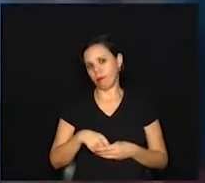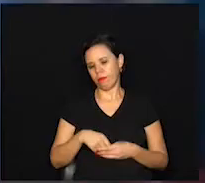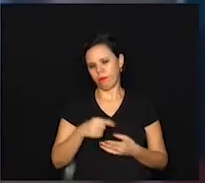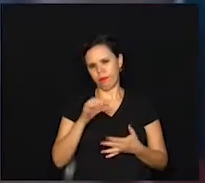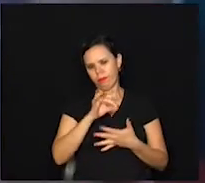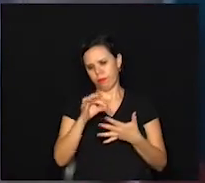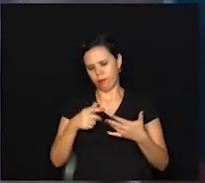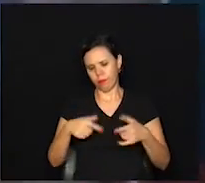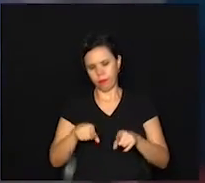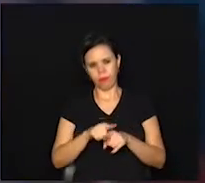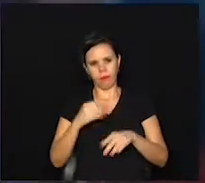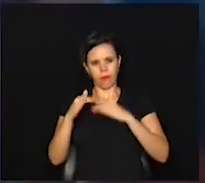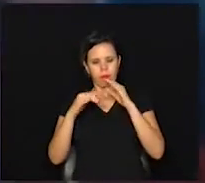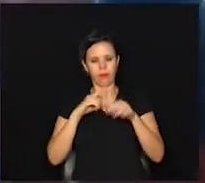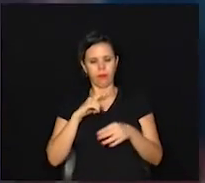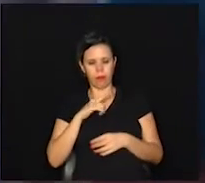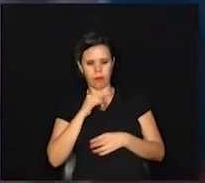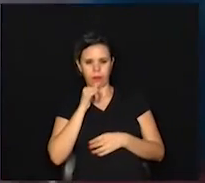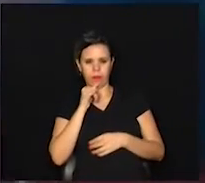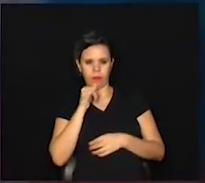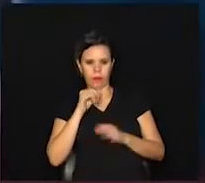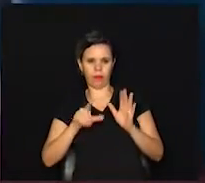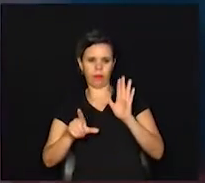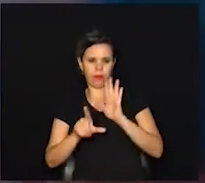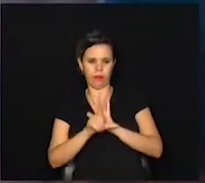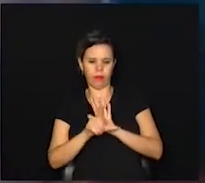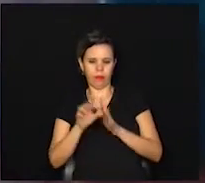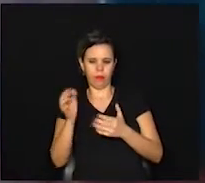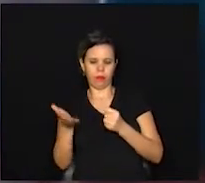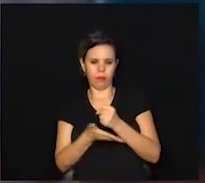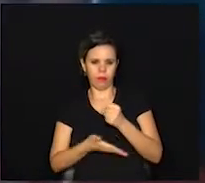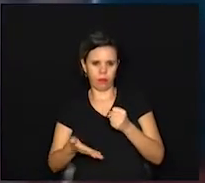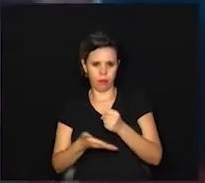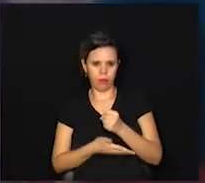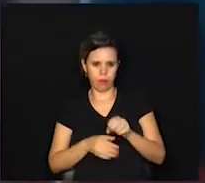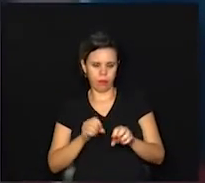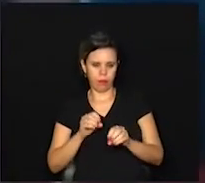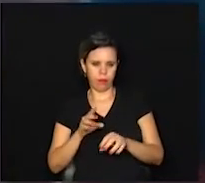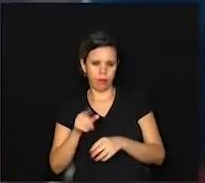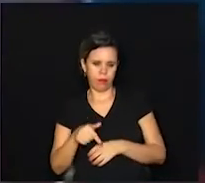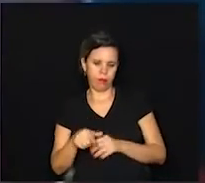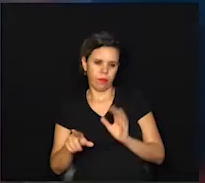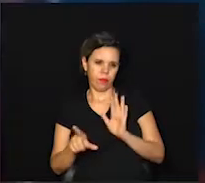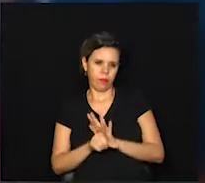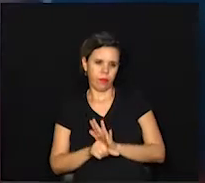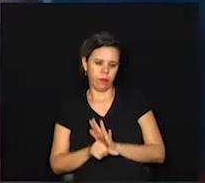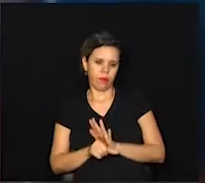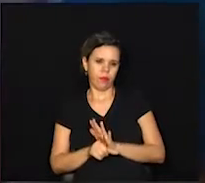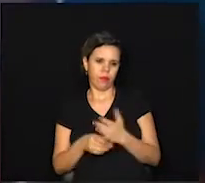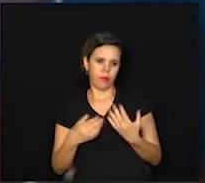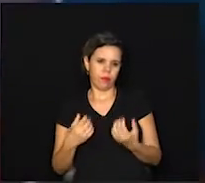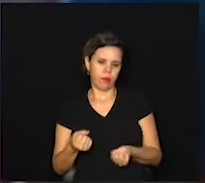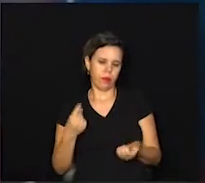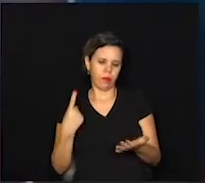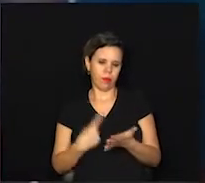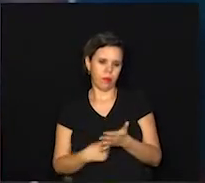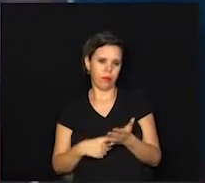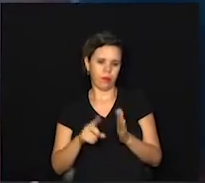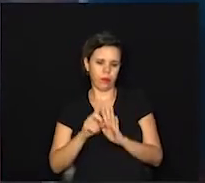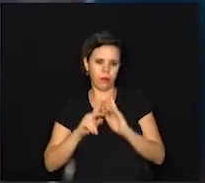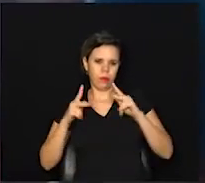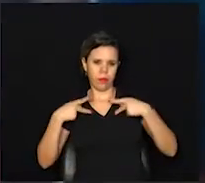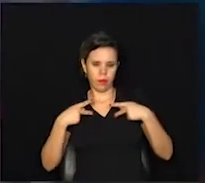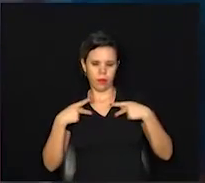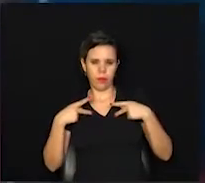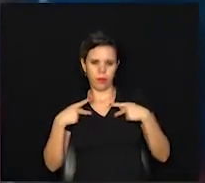também temos construções como uma lei de diretriz e base da educação, que é uma lei que assume compromisso de direitos humanos do